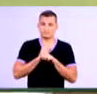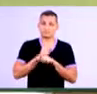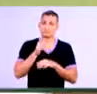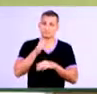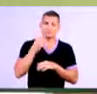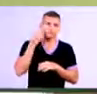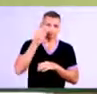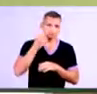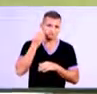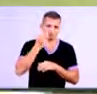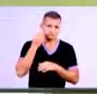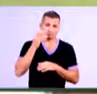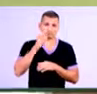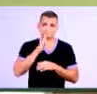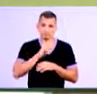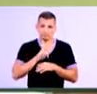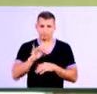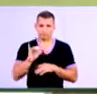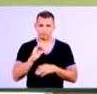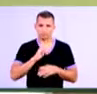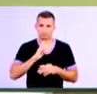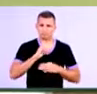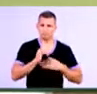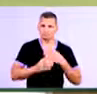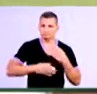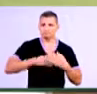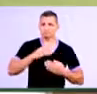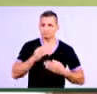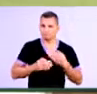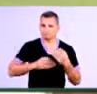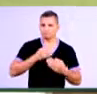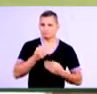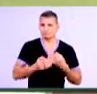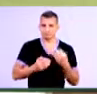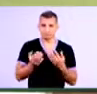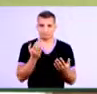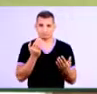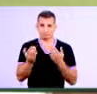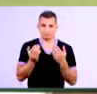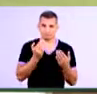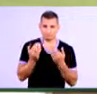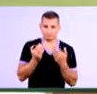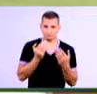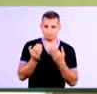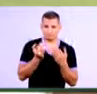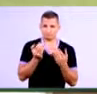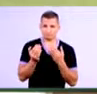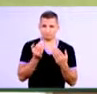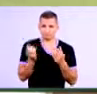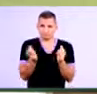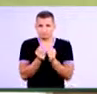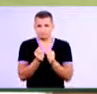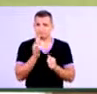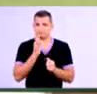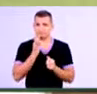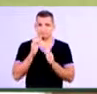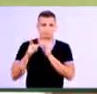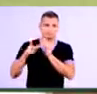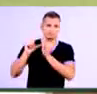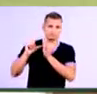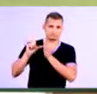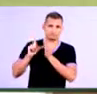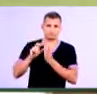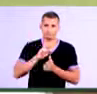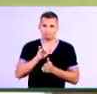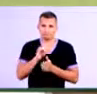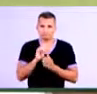experiência vai passar por um processo de análise juntamente com esse conhecimento anterior e vai gerar